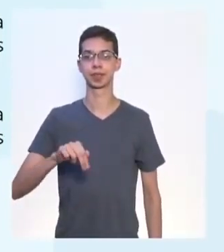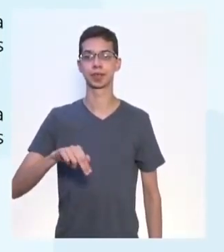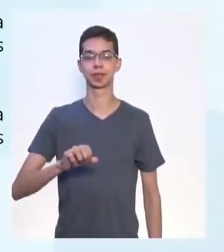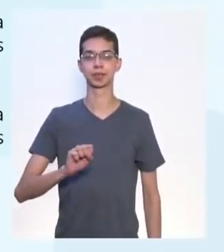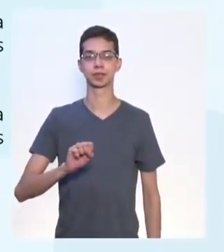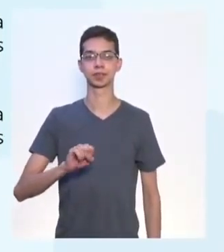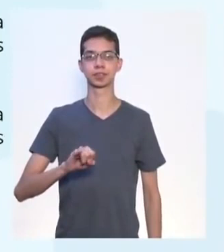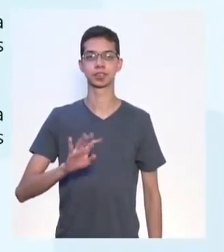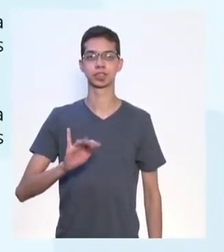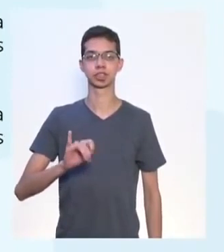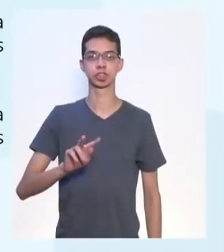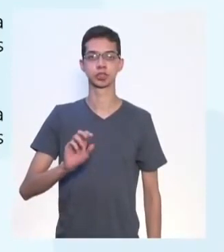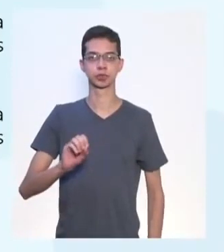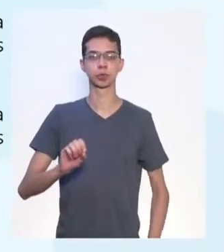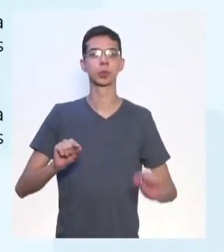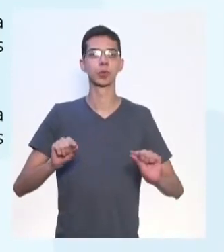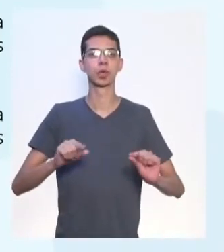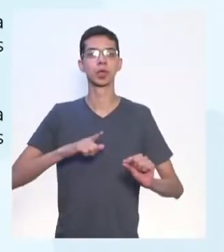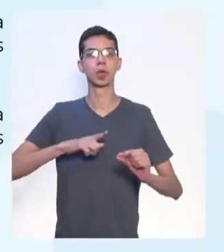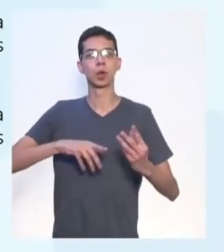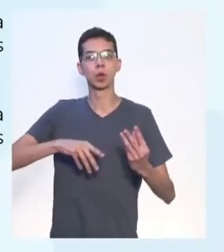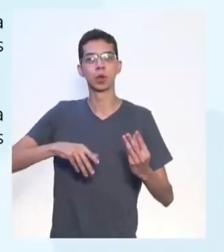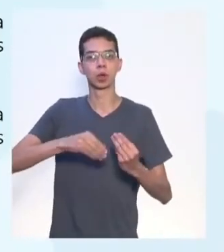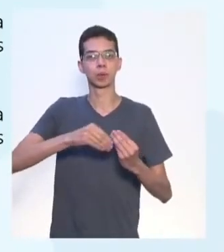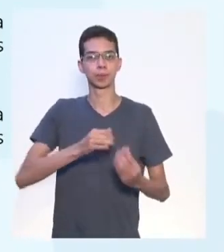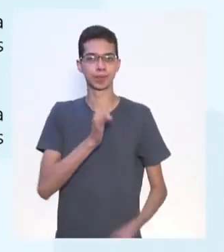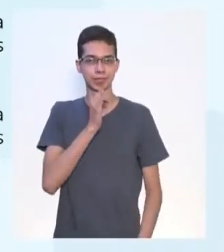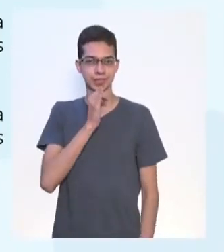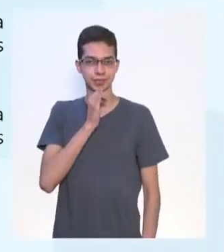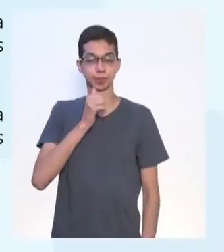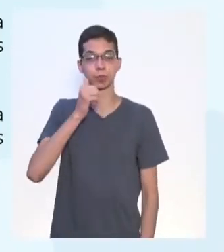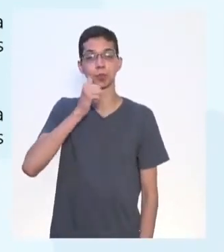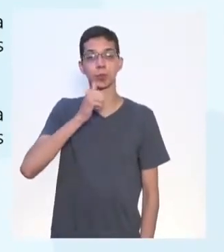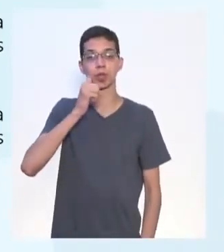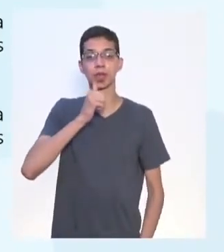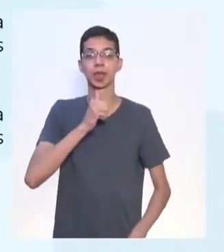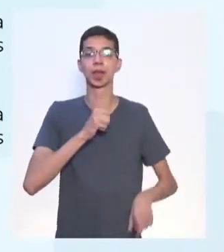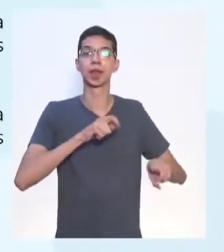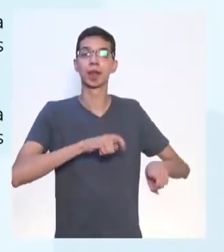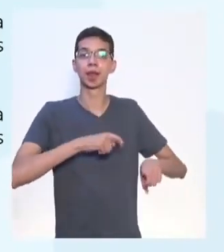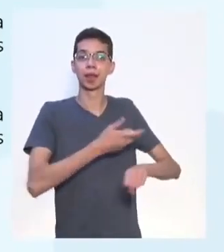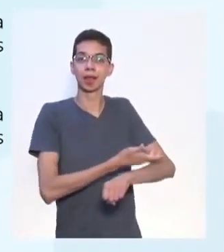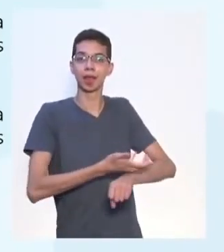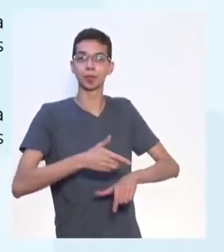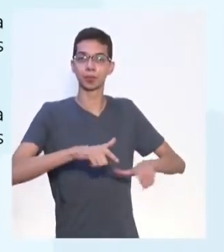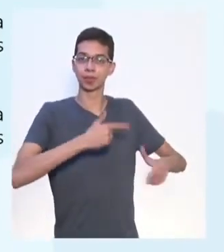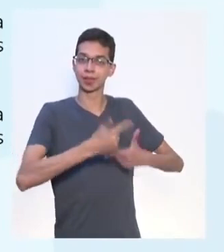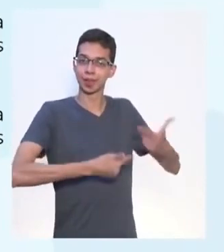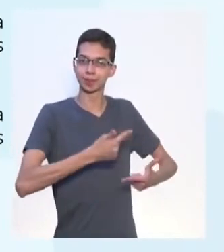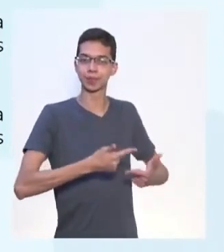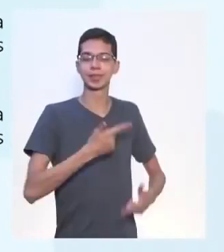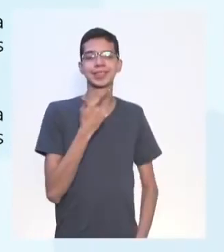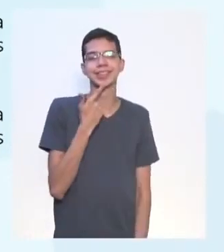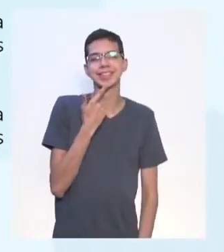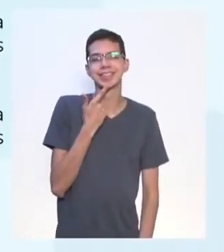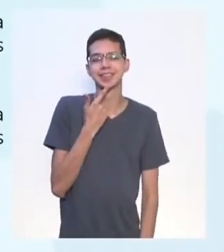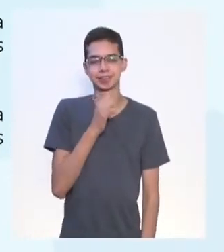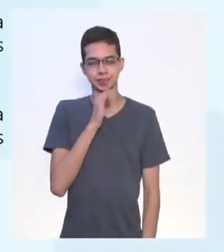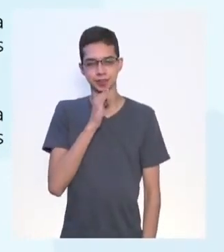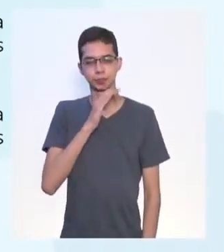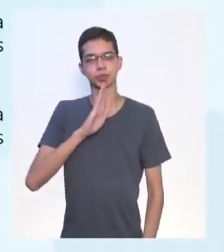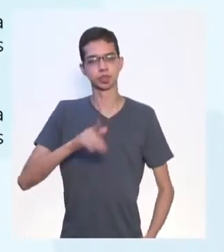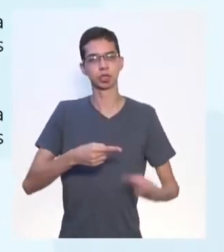e, portanto, dispensam um complemento. Exemplo, as camponesas sorriam. Então, aí já tem sentido completo, né?